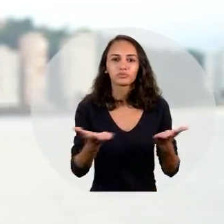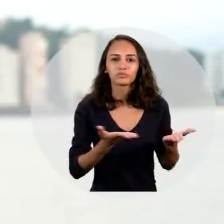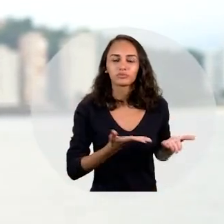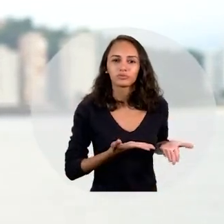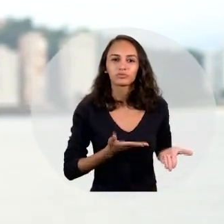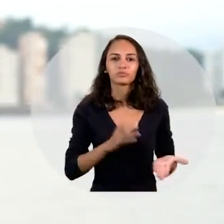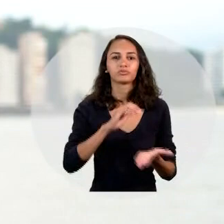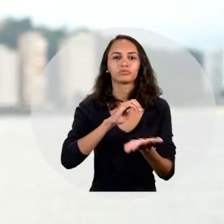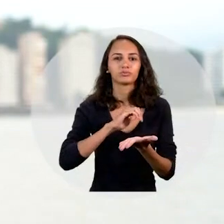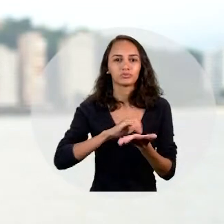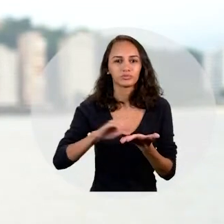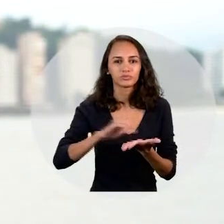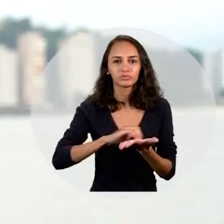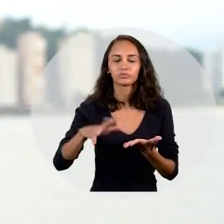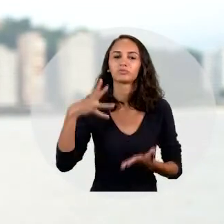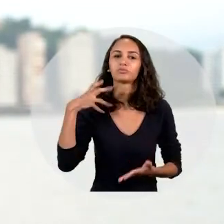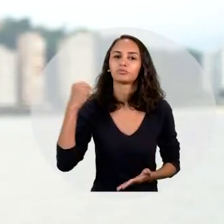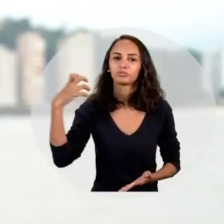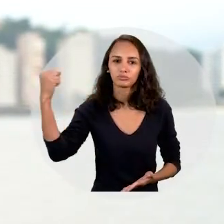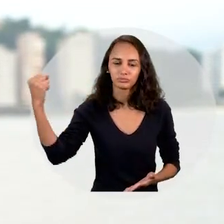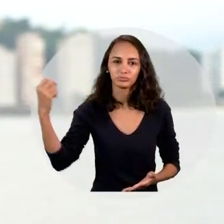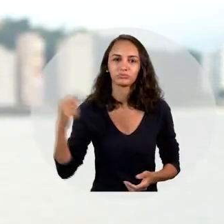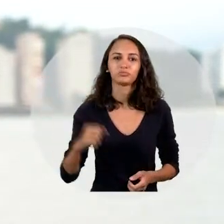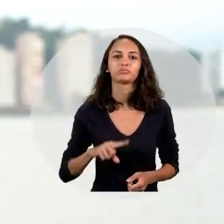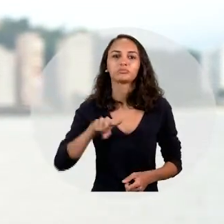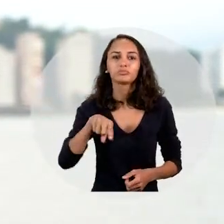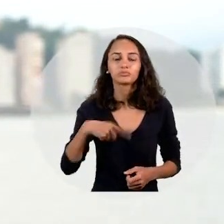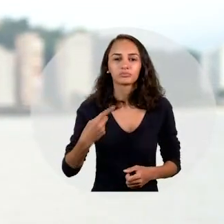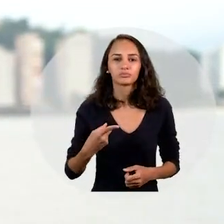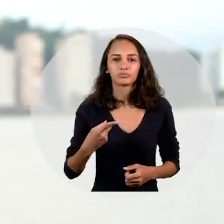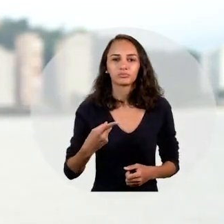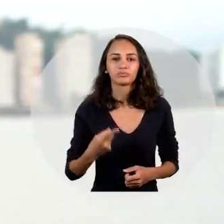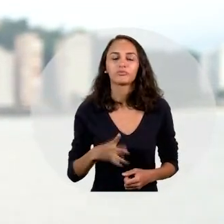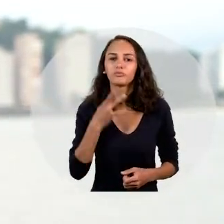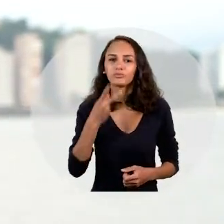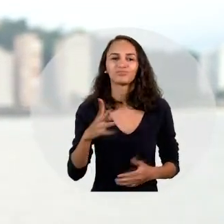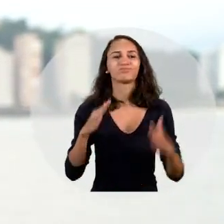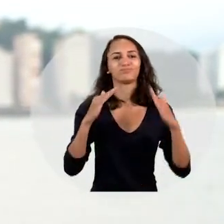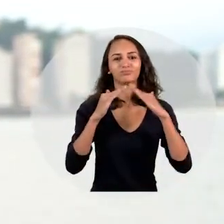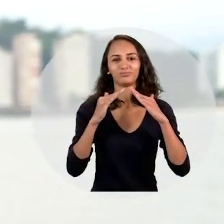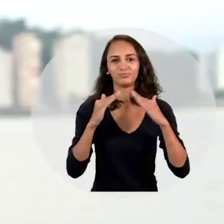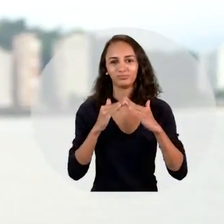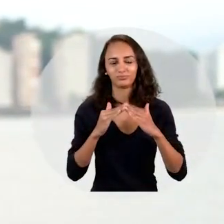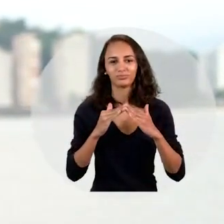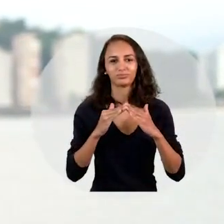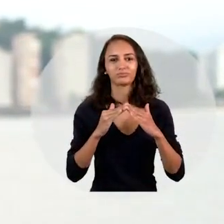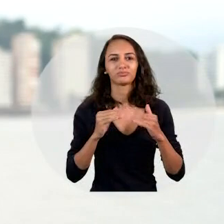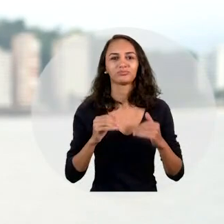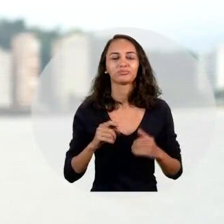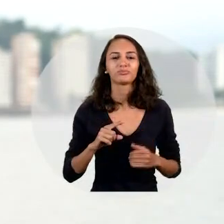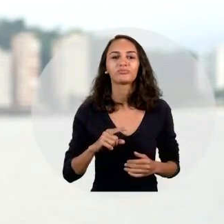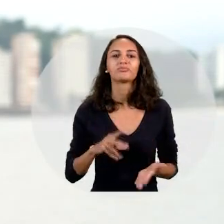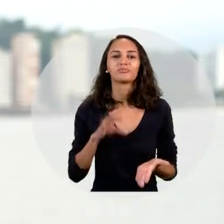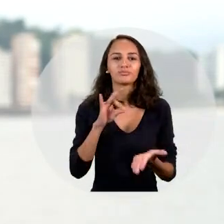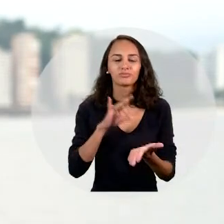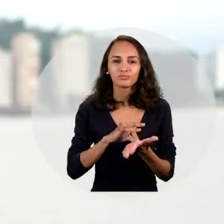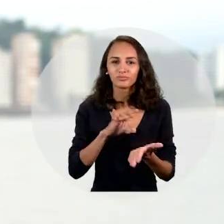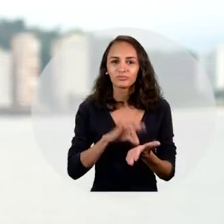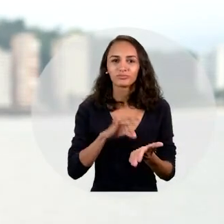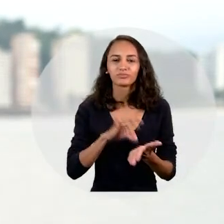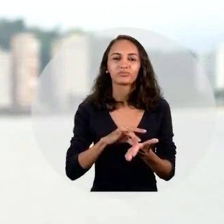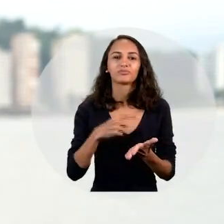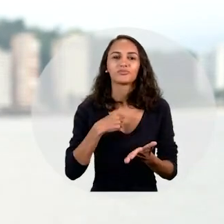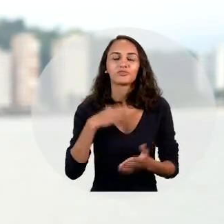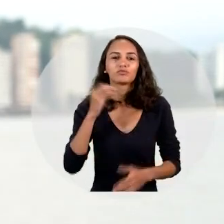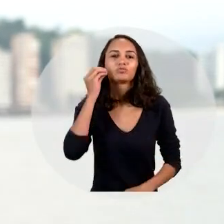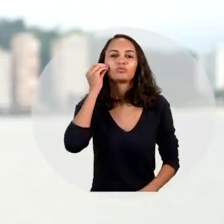ser convidado para ficar como secretário de turismo. Aí eu falei, tô em casa. Realmente